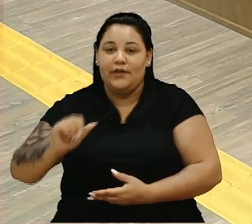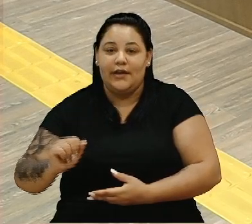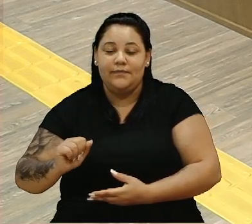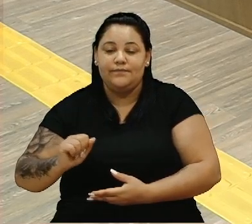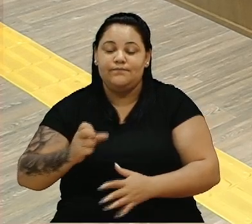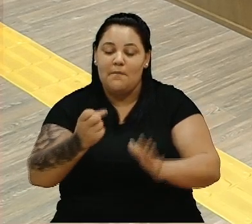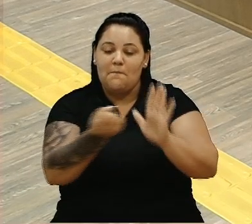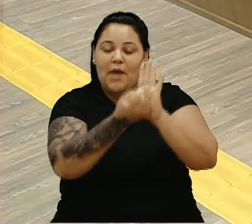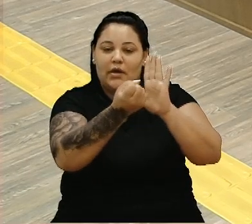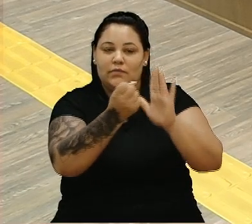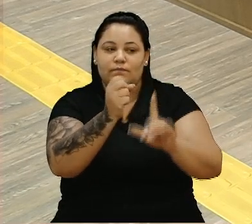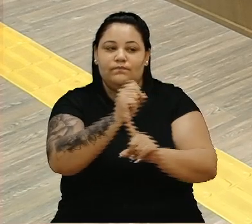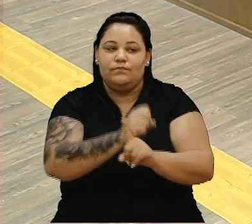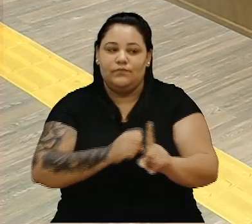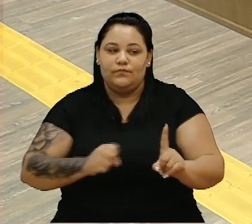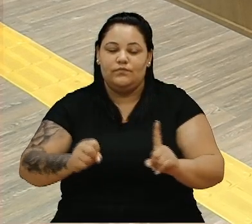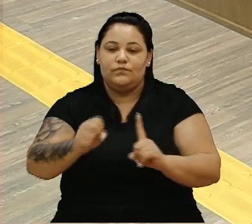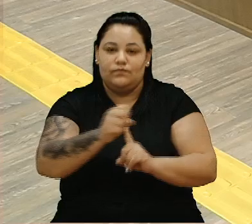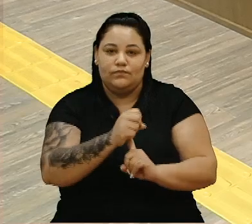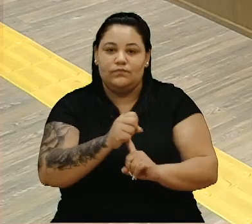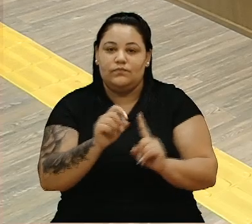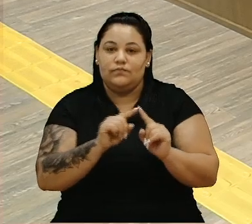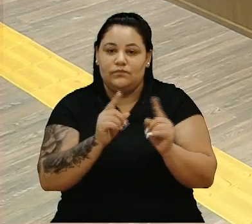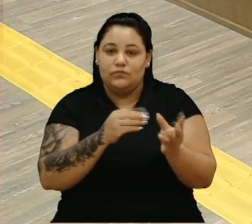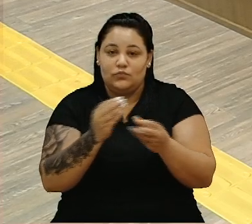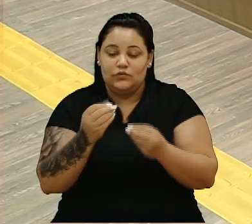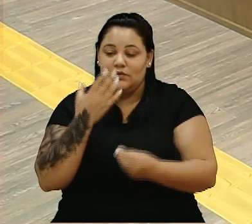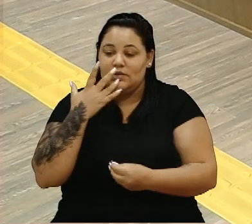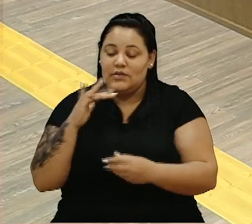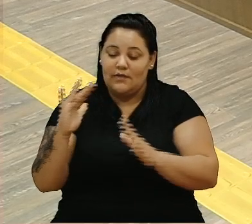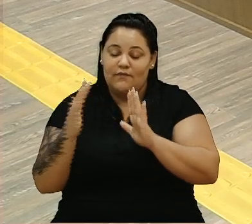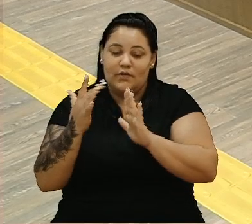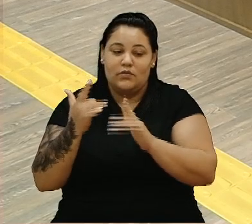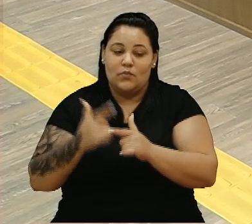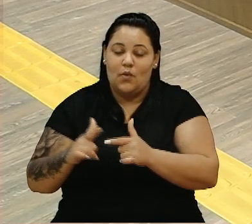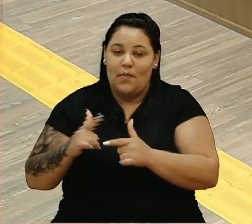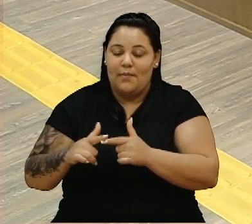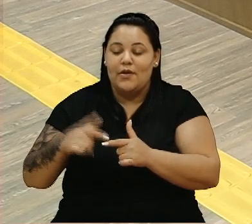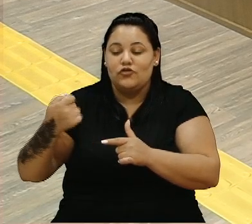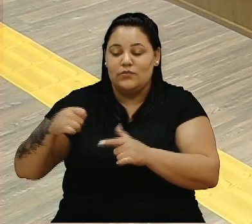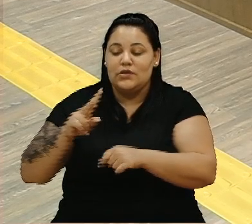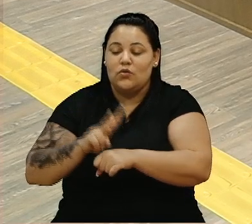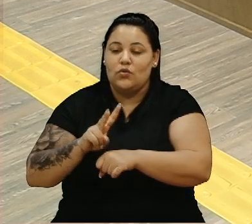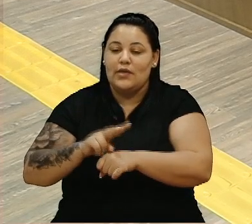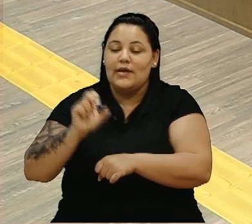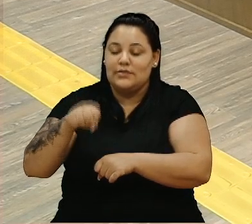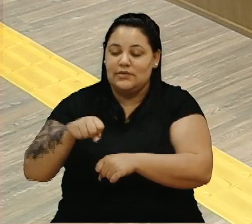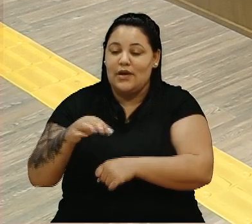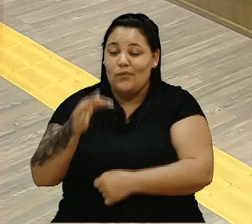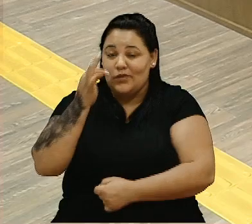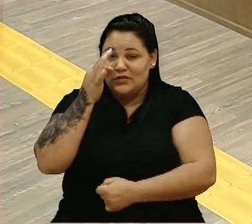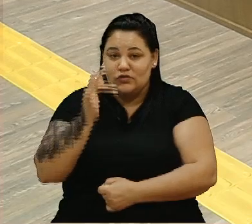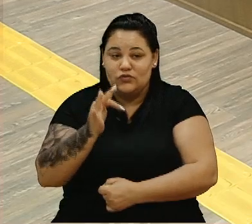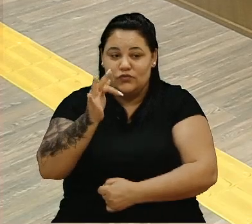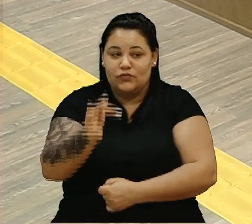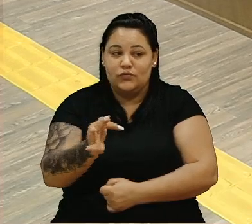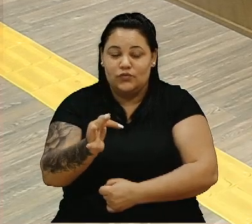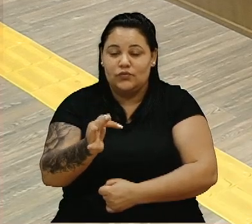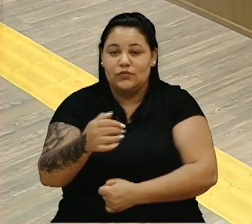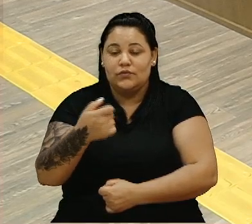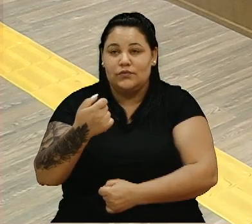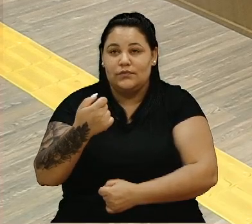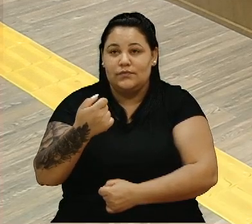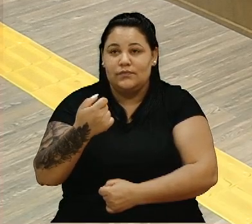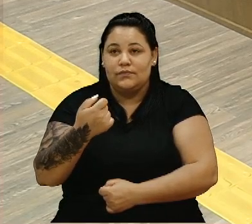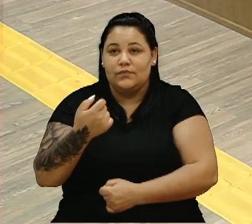sociedade, mas muitas crianças passam ainda pelo que ela passou, então nós precisamos cuidar das nossas crianças, porque elas são o presente e o futuro. Então, parabenizá-la por esse tema,